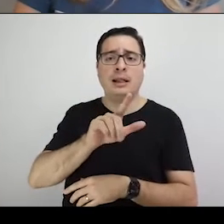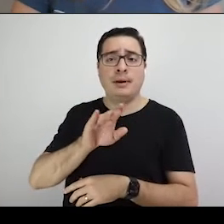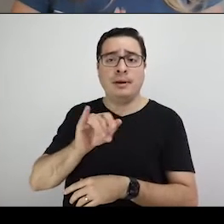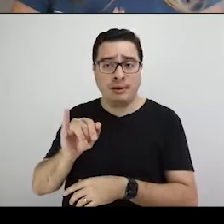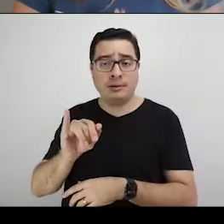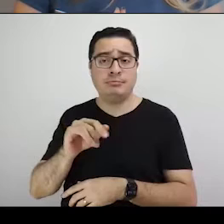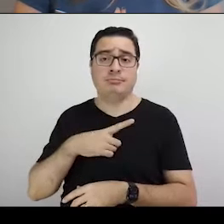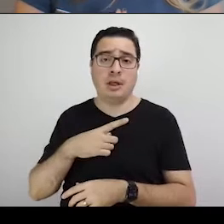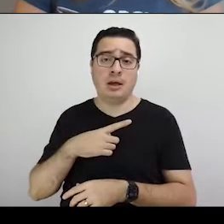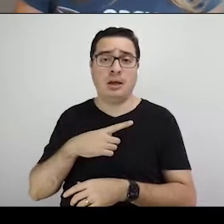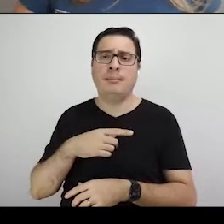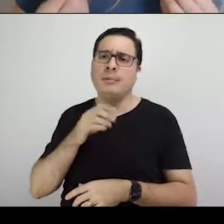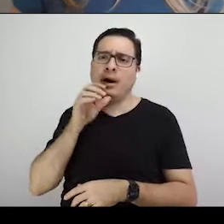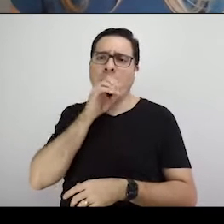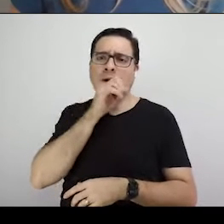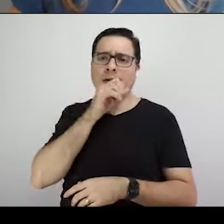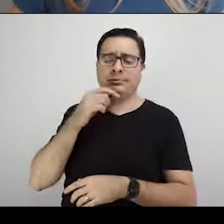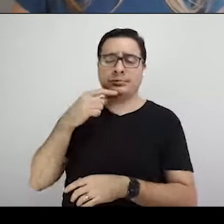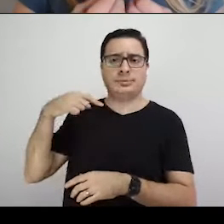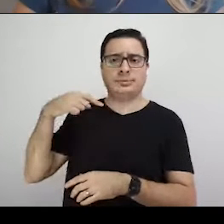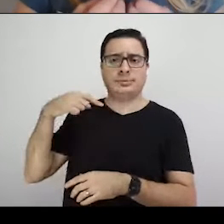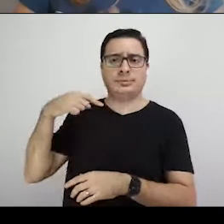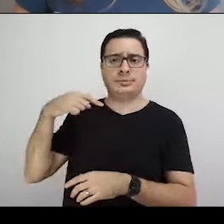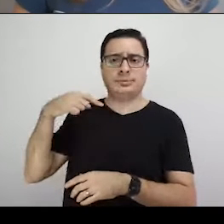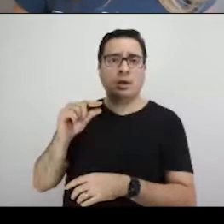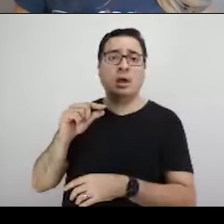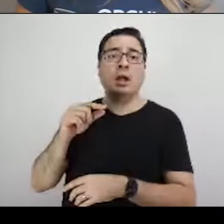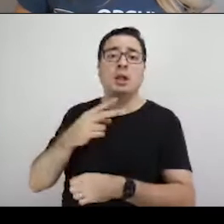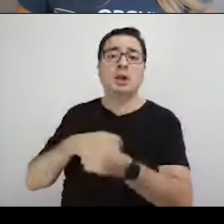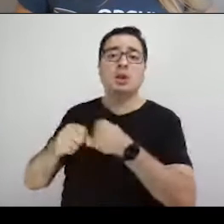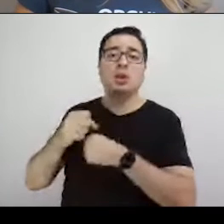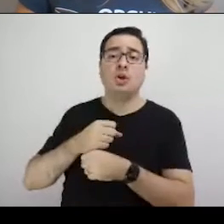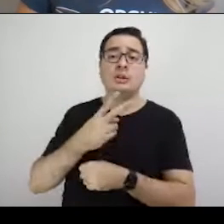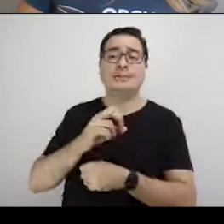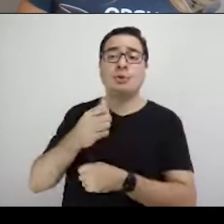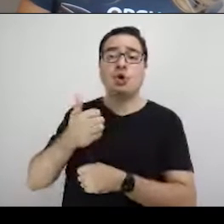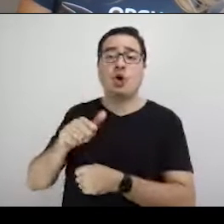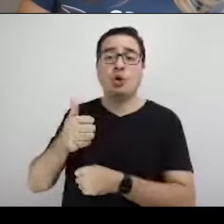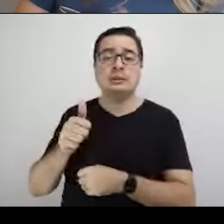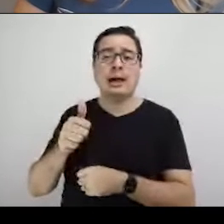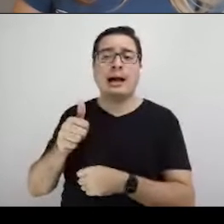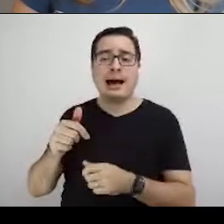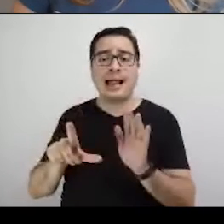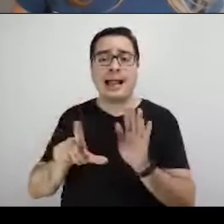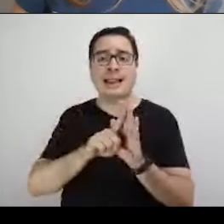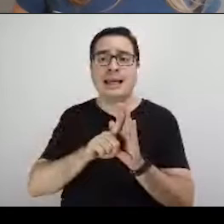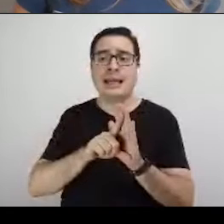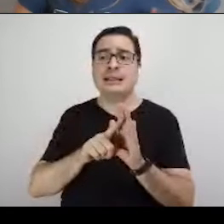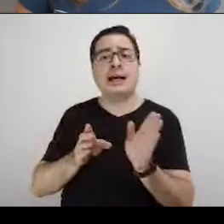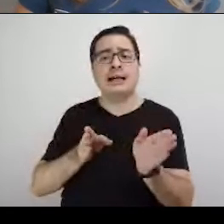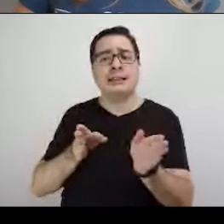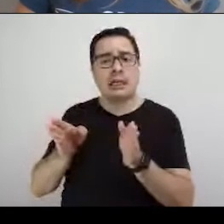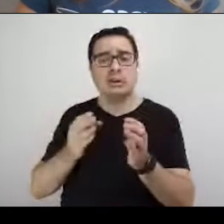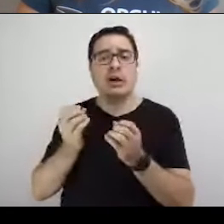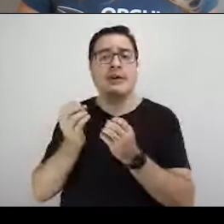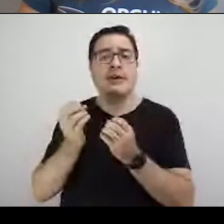É muito recente. 2011, Lei de Acesso à Informação. 2002, dispõe sobre a